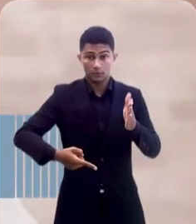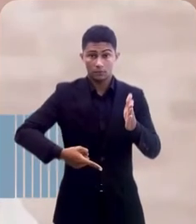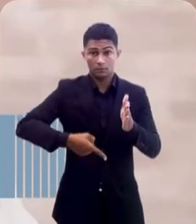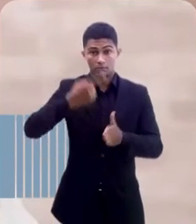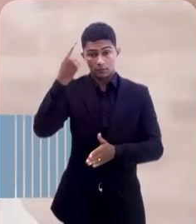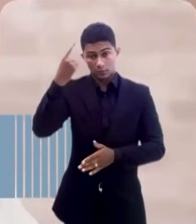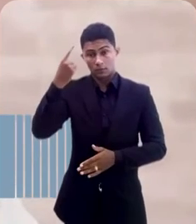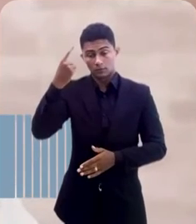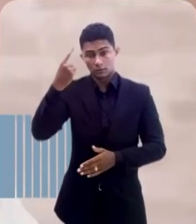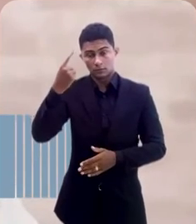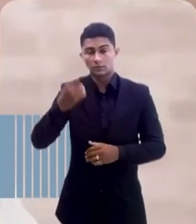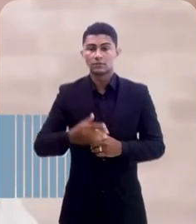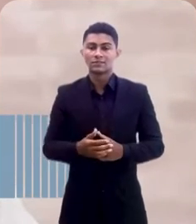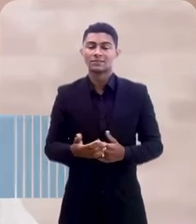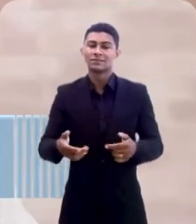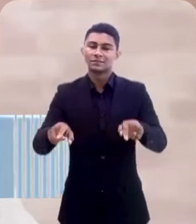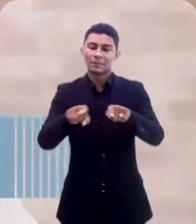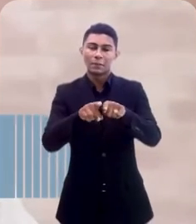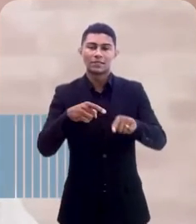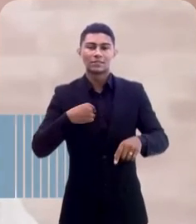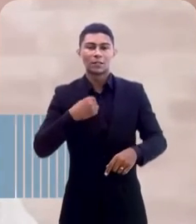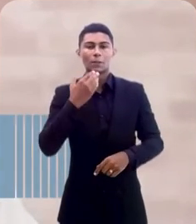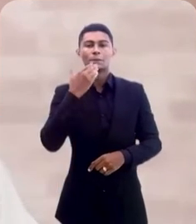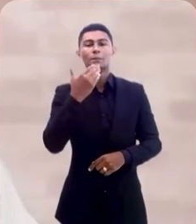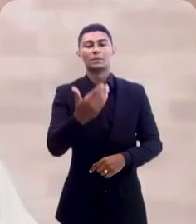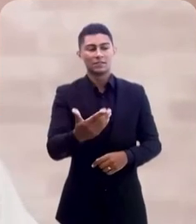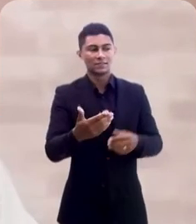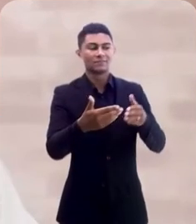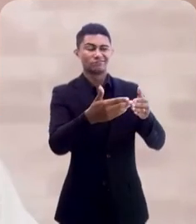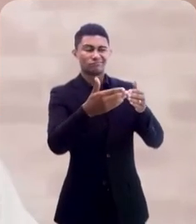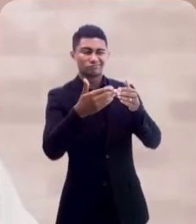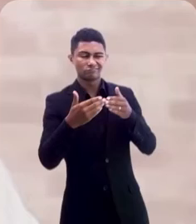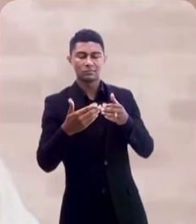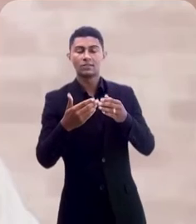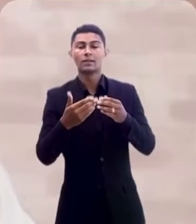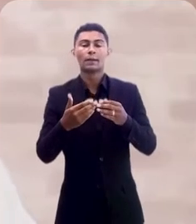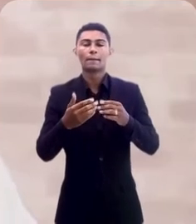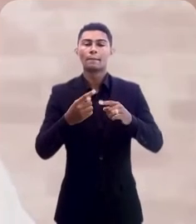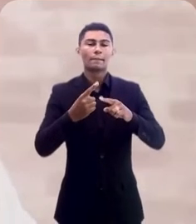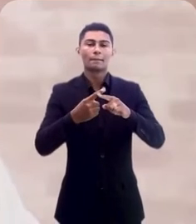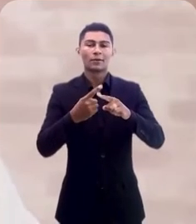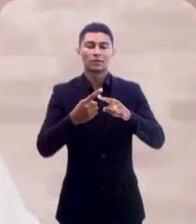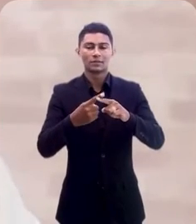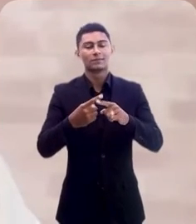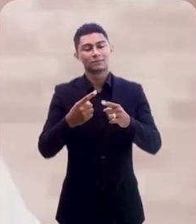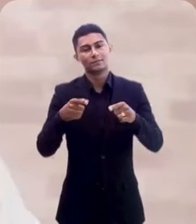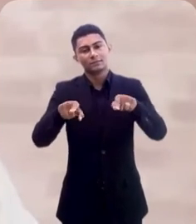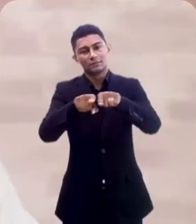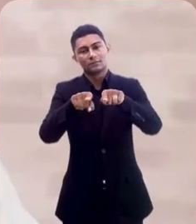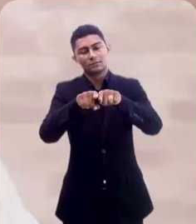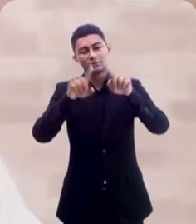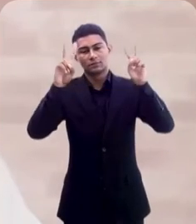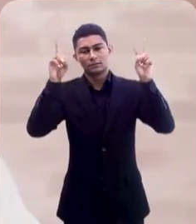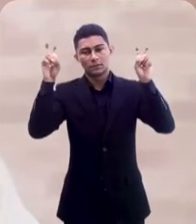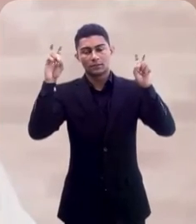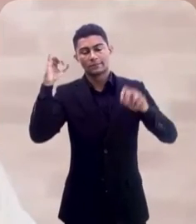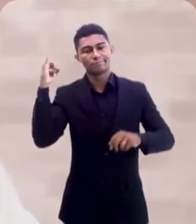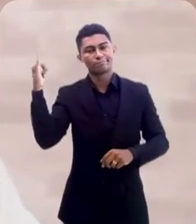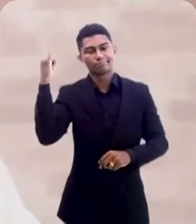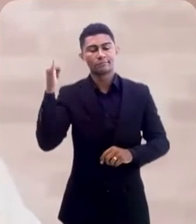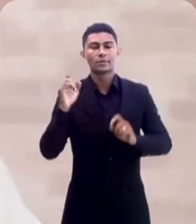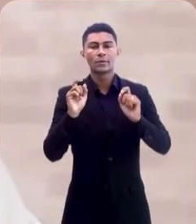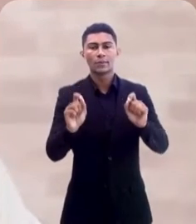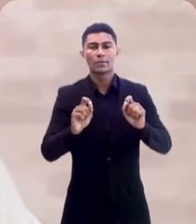e eu quero pedir sua licença para nós abordarmos esse aspecto também, a